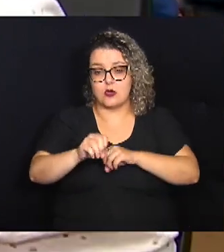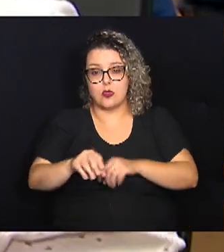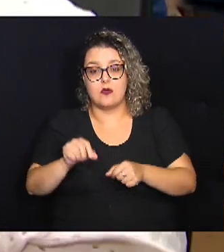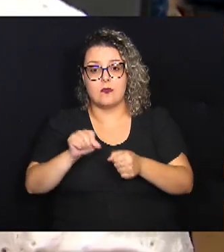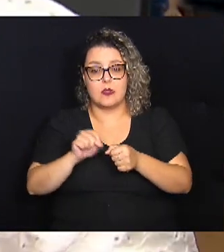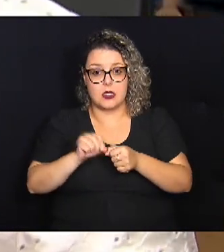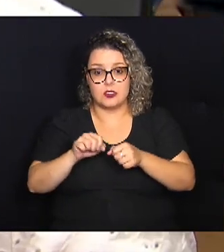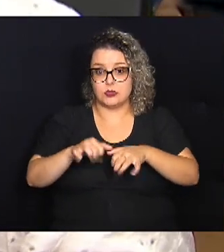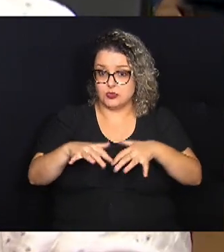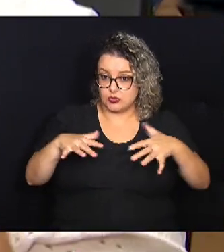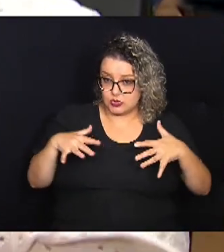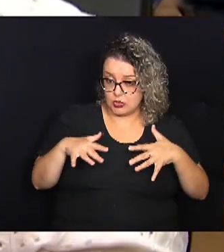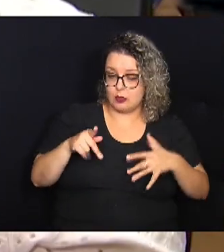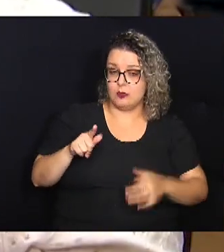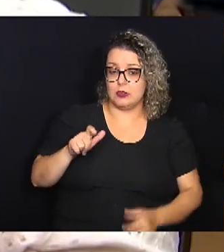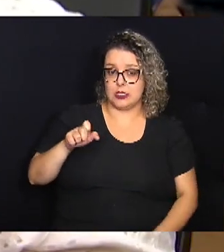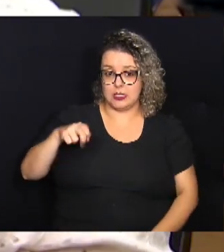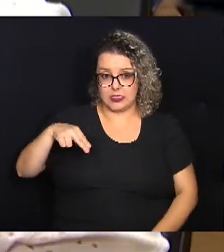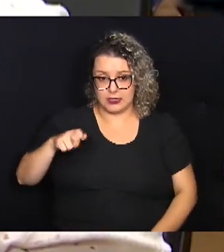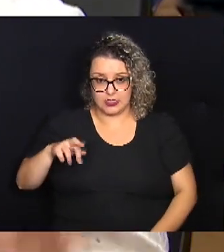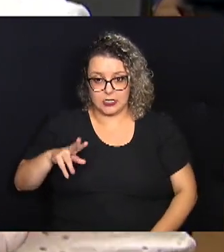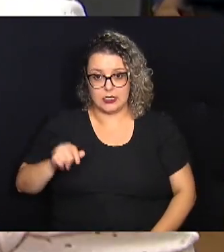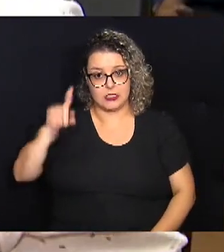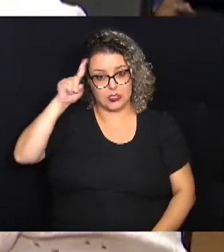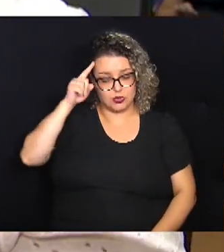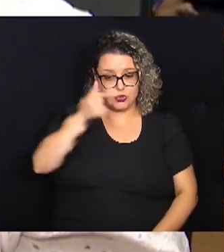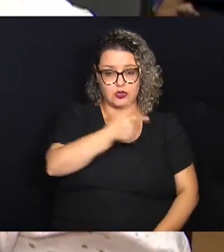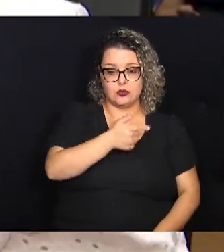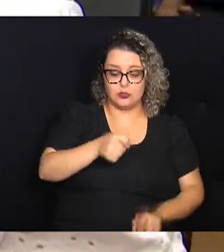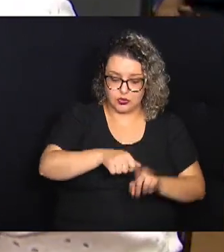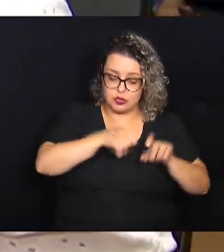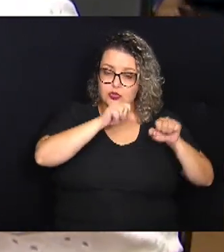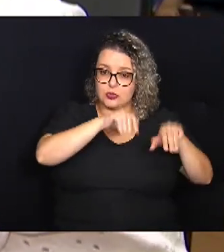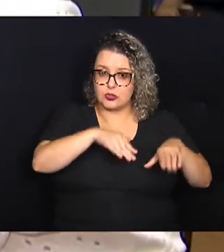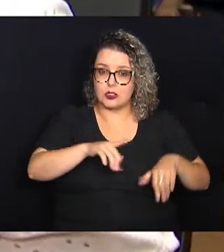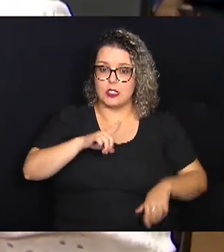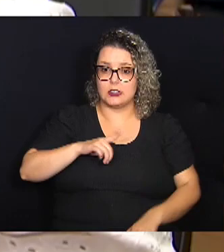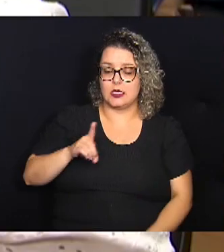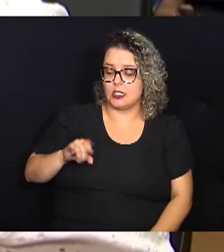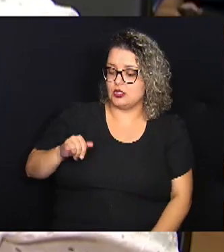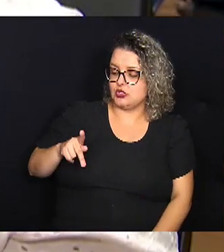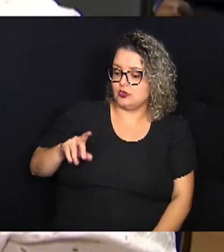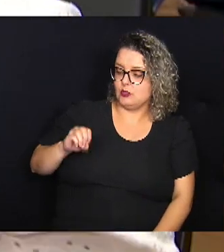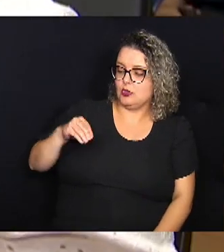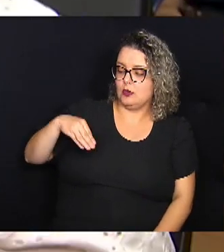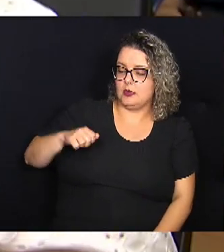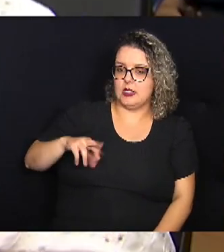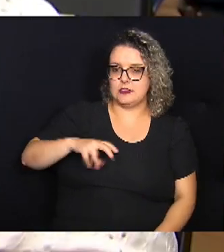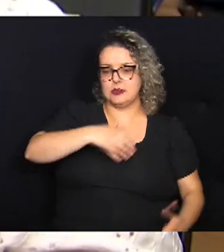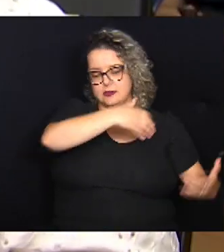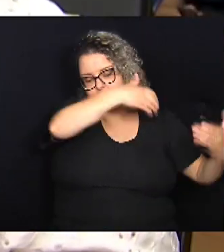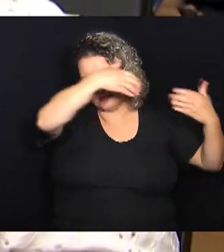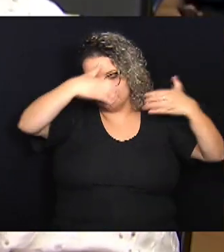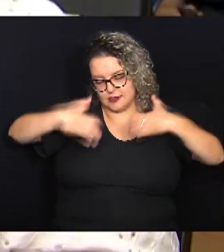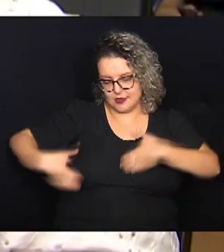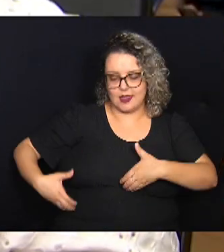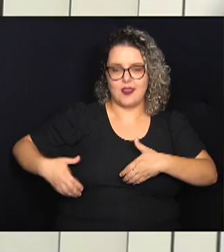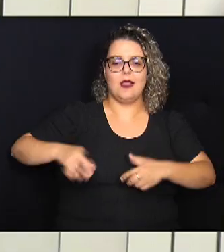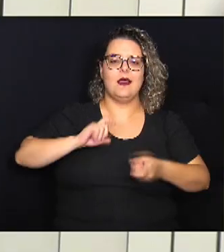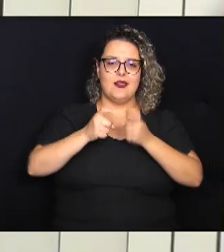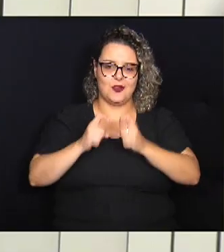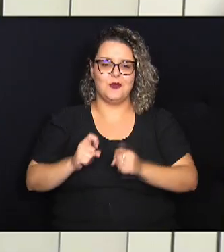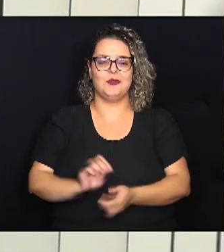sessão plenária e a partir do dia 22 de setembro tem a diplomação e a posse e aí sim dão início às reuniões plenárias.